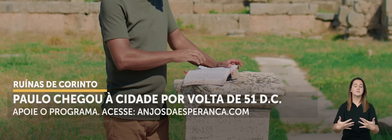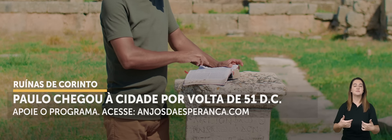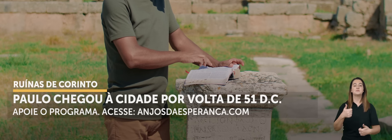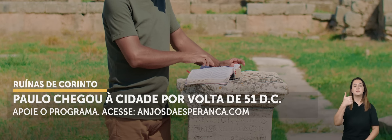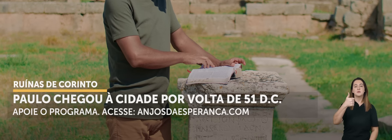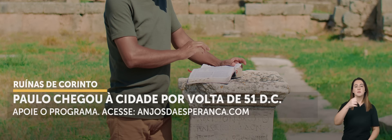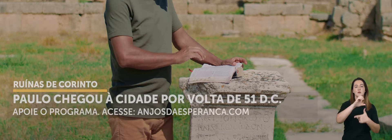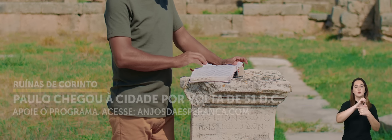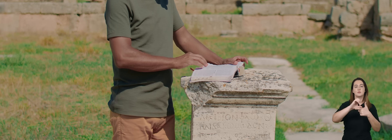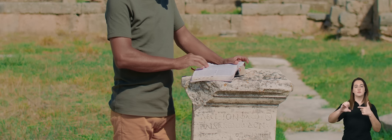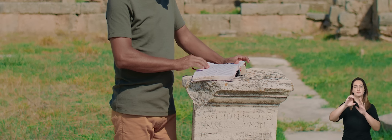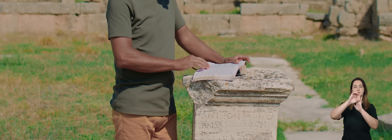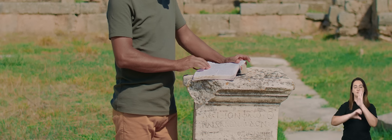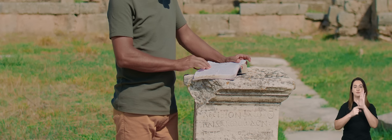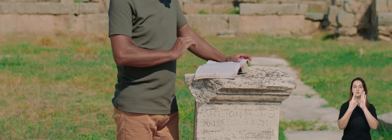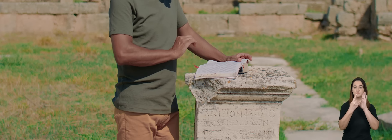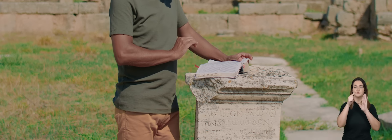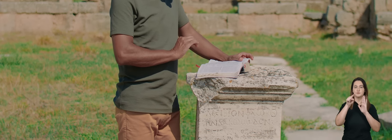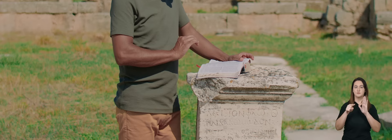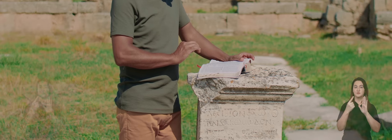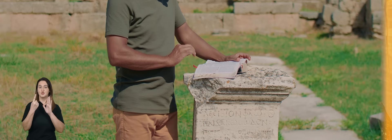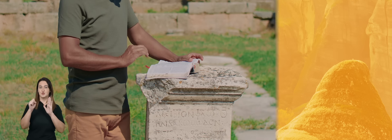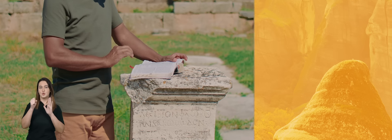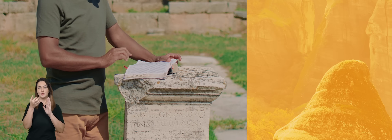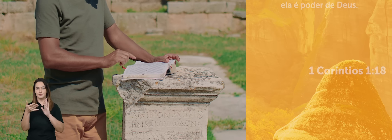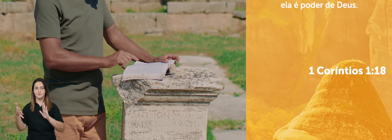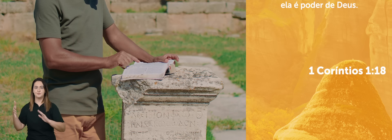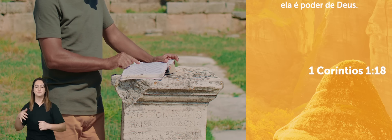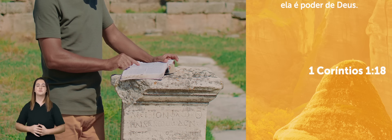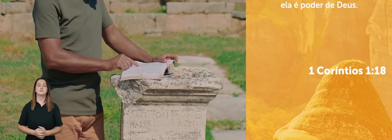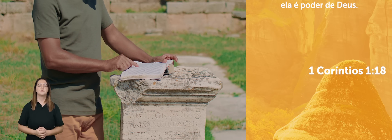Coríntios capítulo 1, versículos 18 em diante.